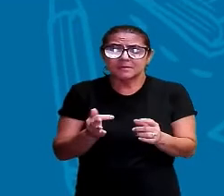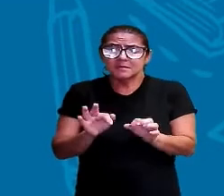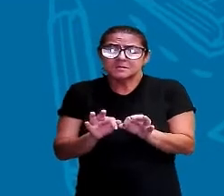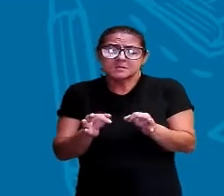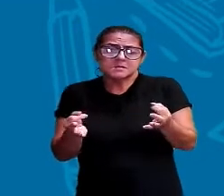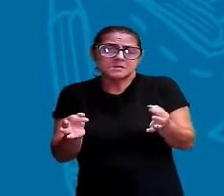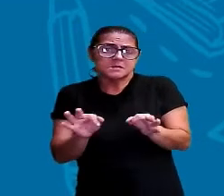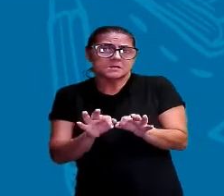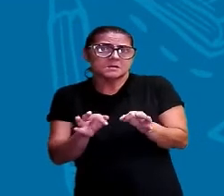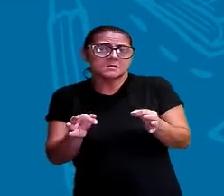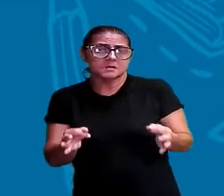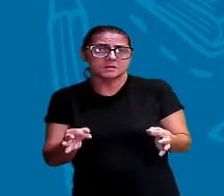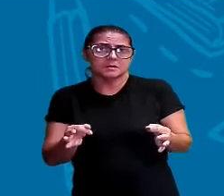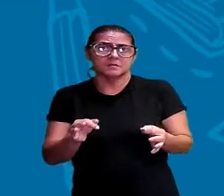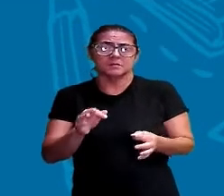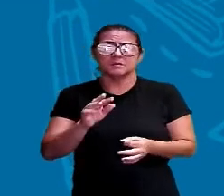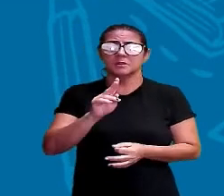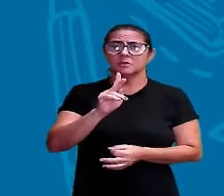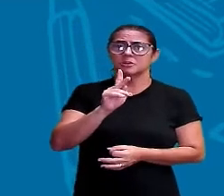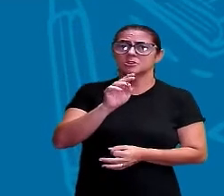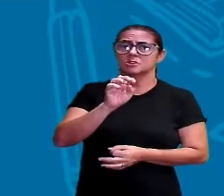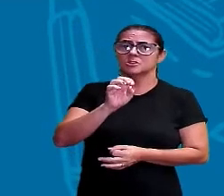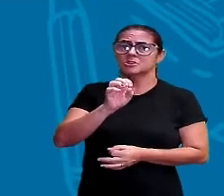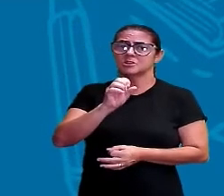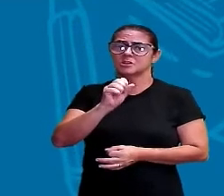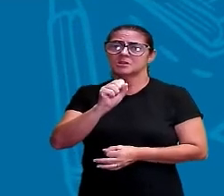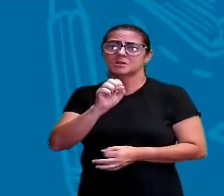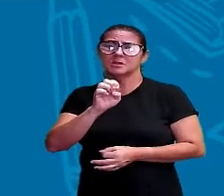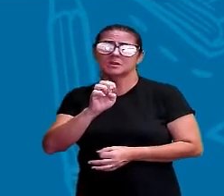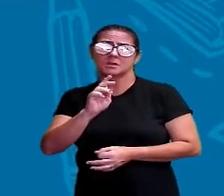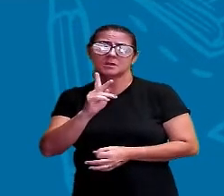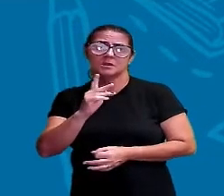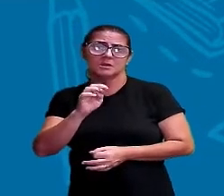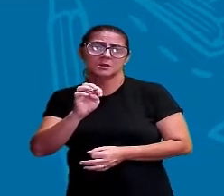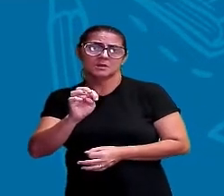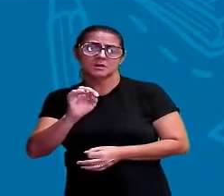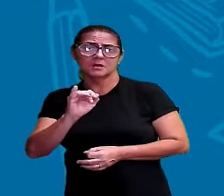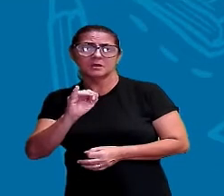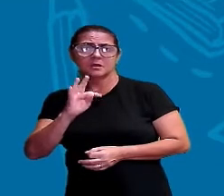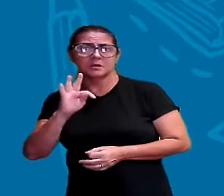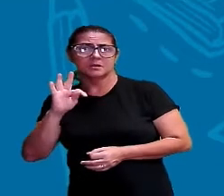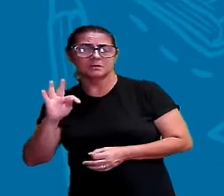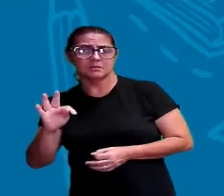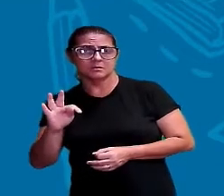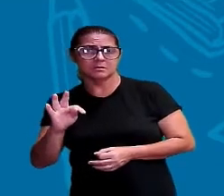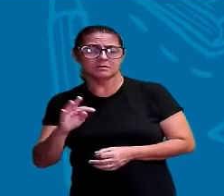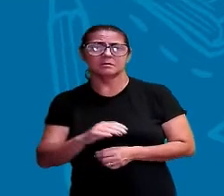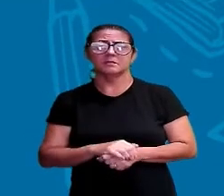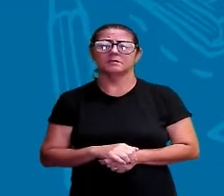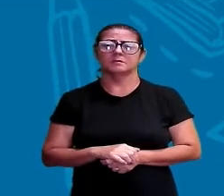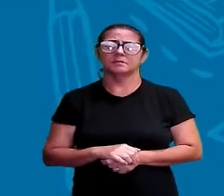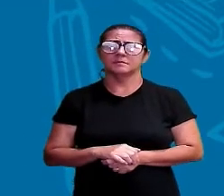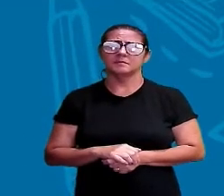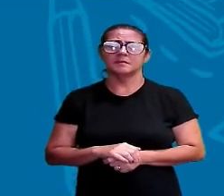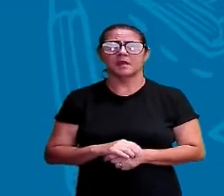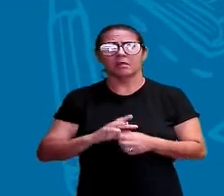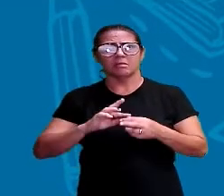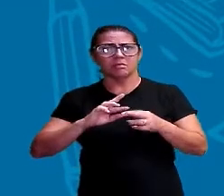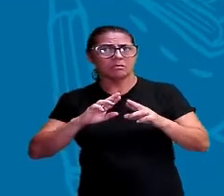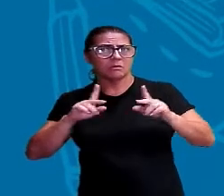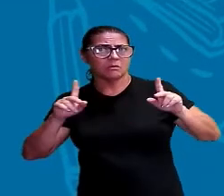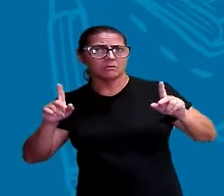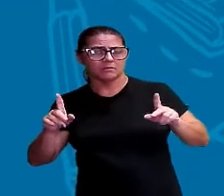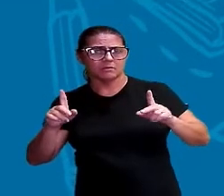pessoa de he, she, it, ele ganha S, ES ou IES. Então, a gente tem essas particularidades.